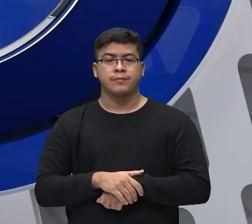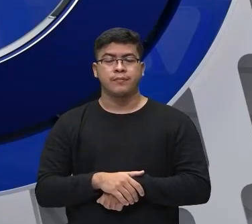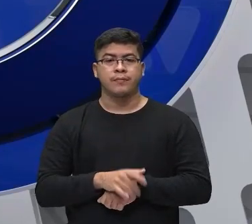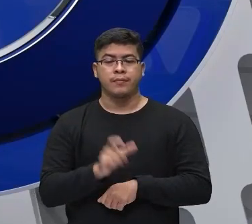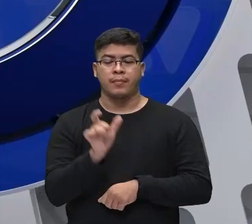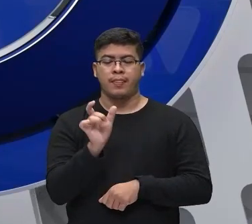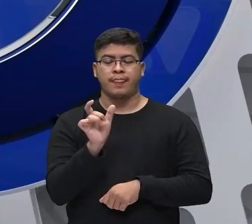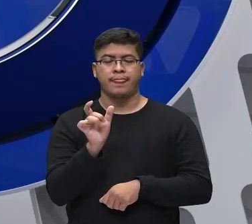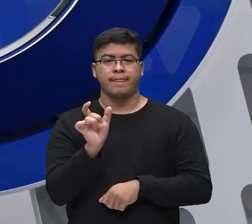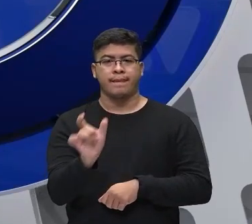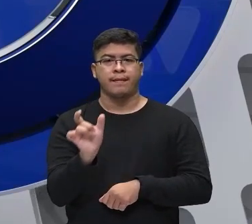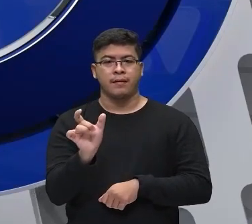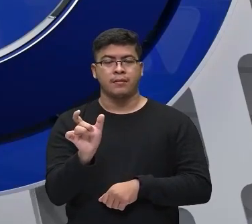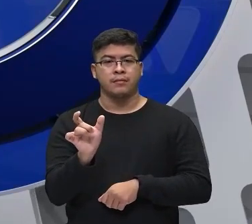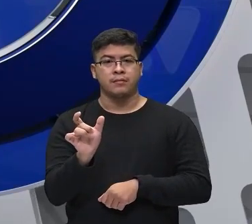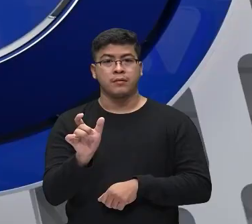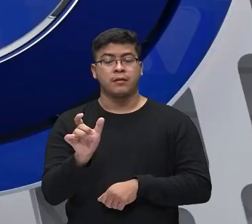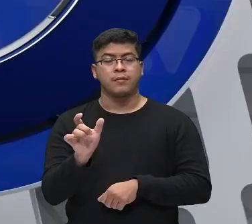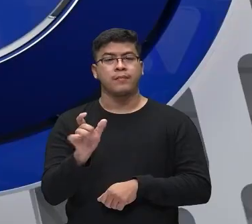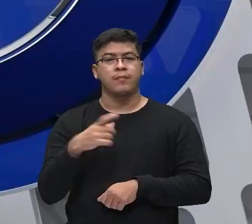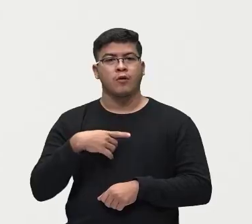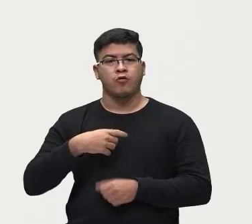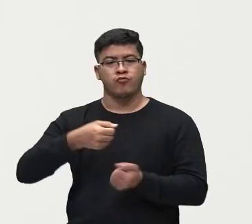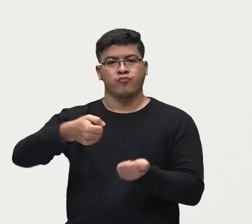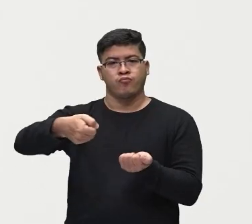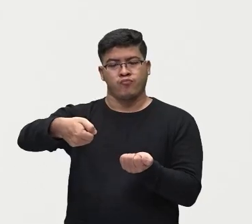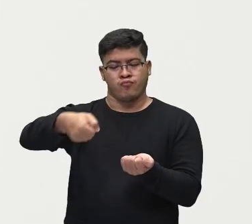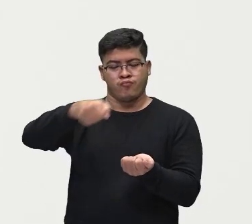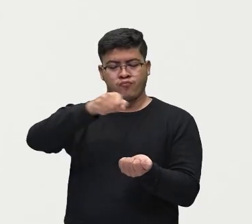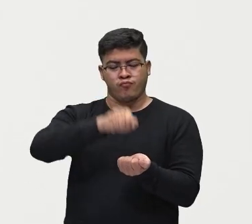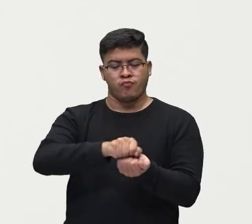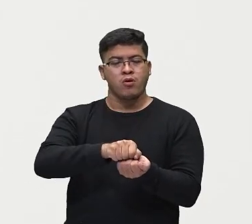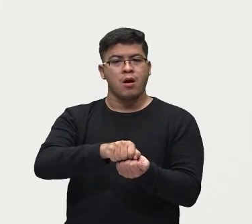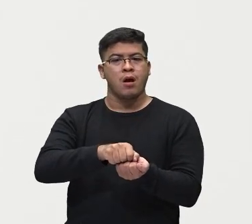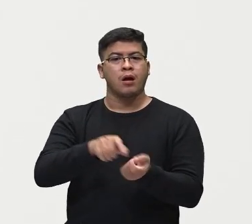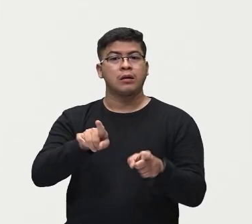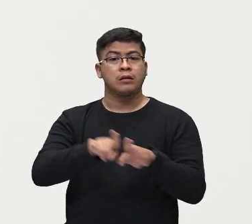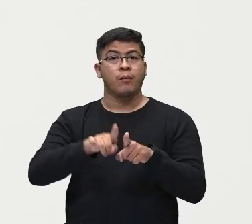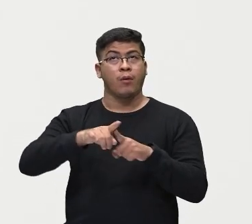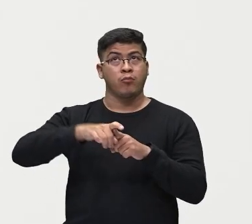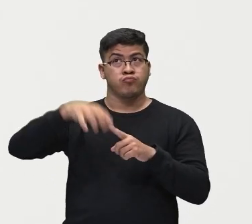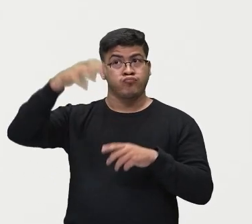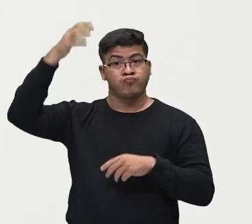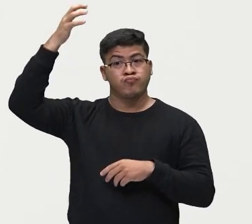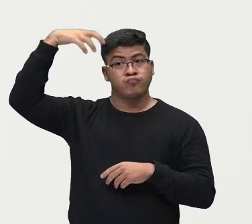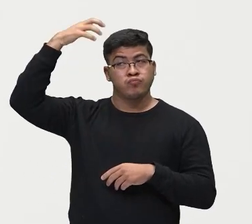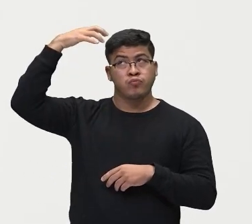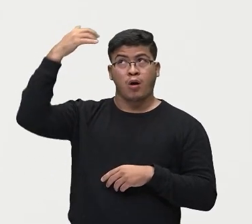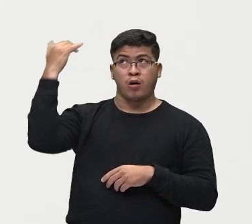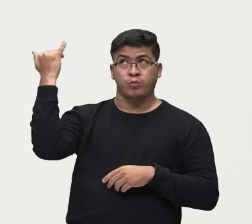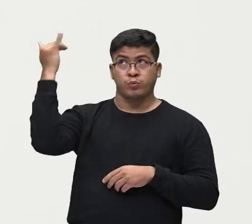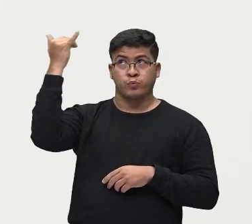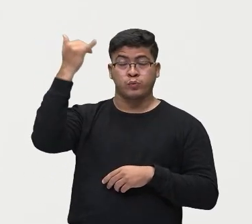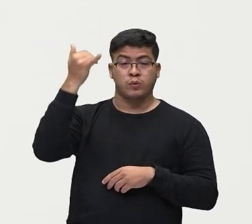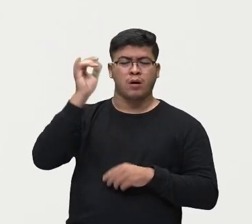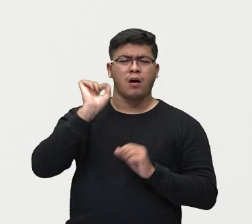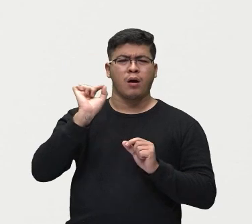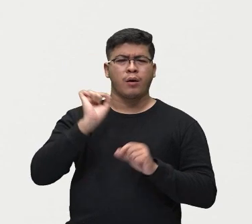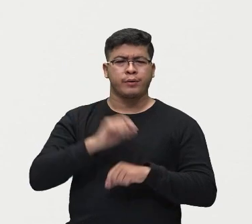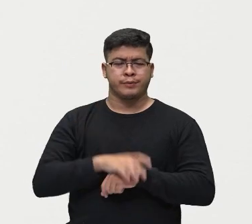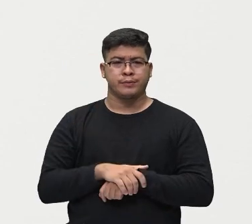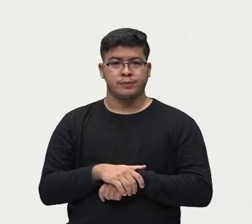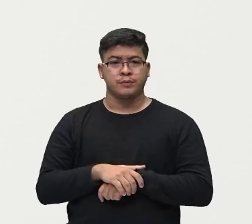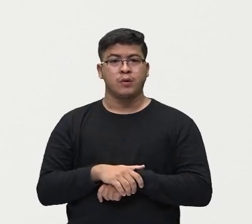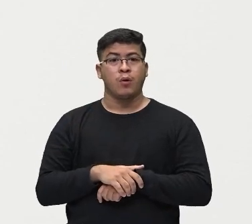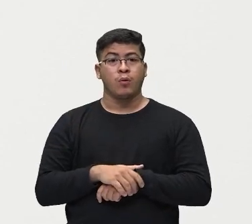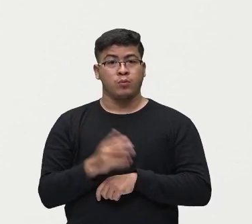resistências. É a torradeira e o chuveiro elétrico. A torradeira e o chuveiro elétrico